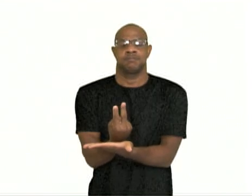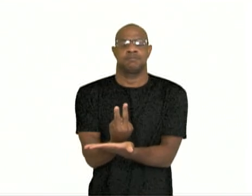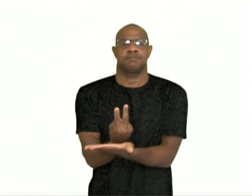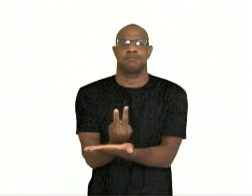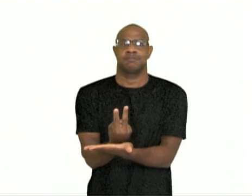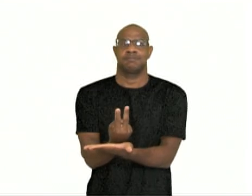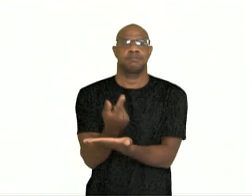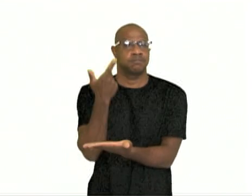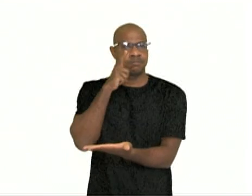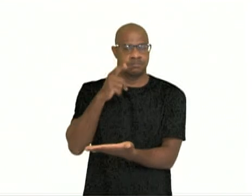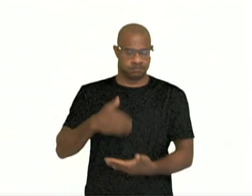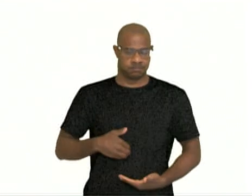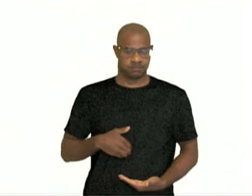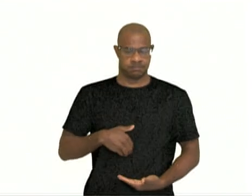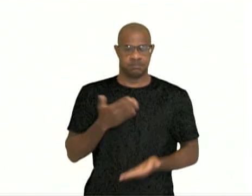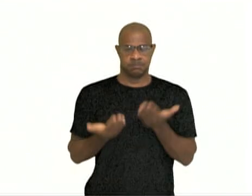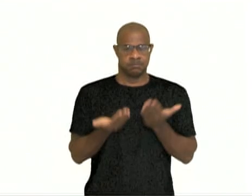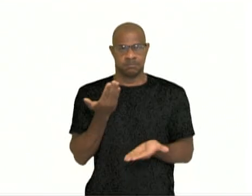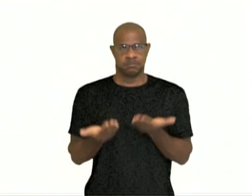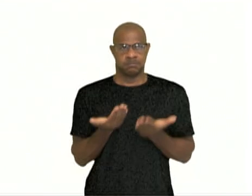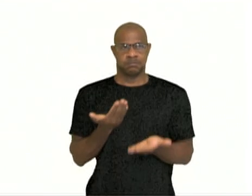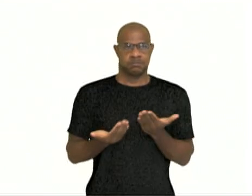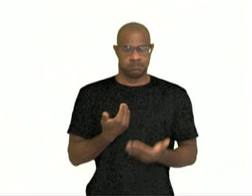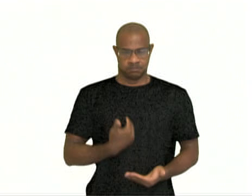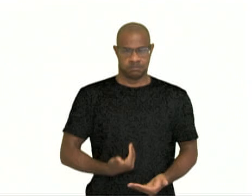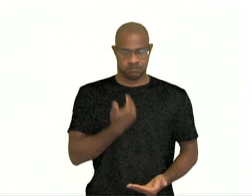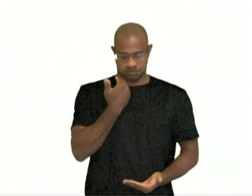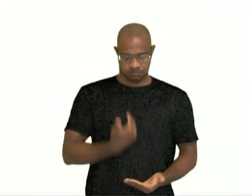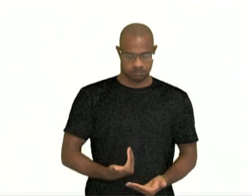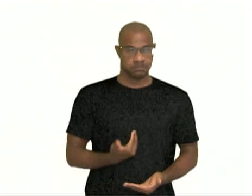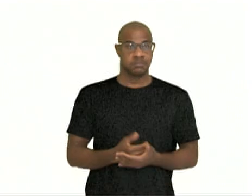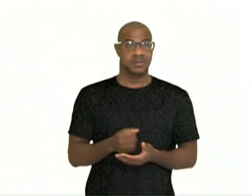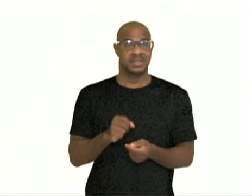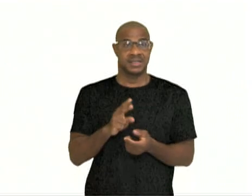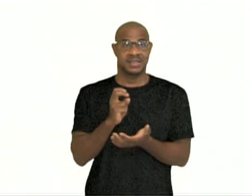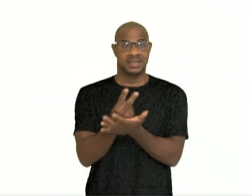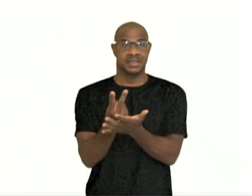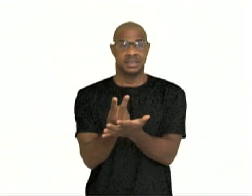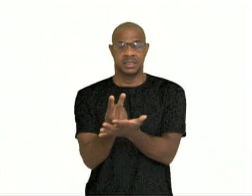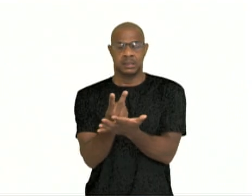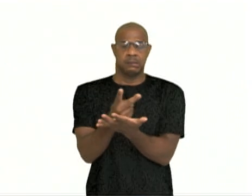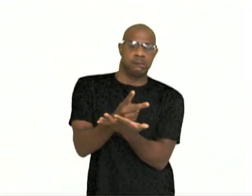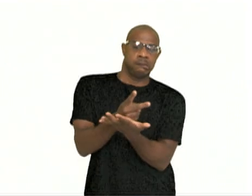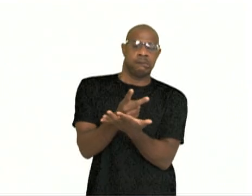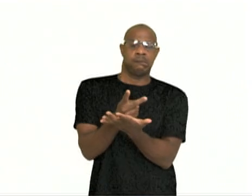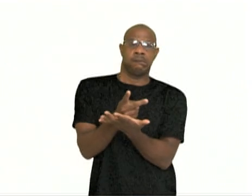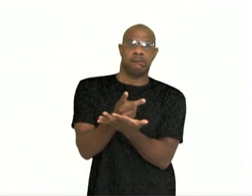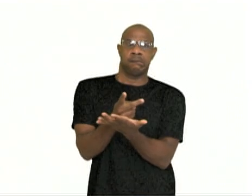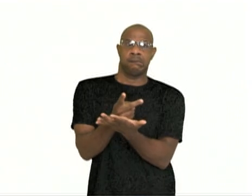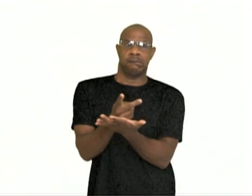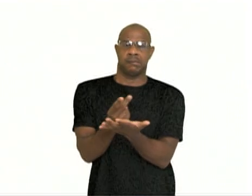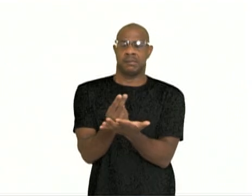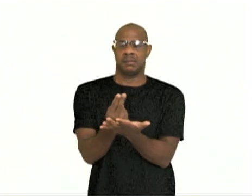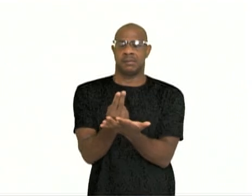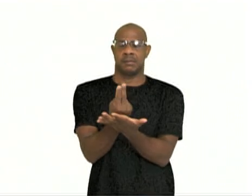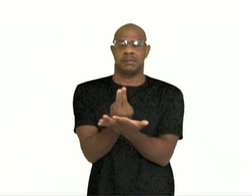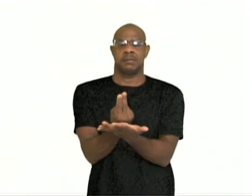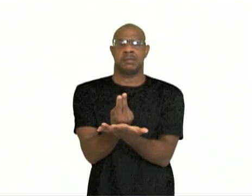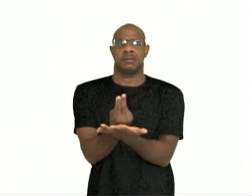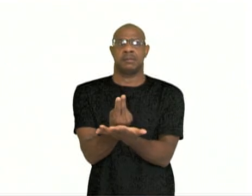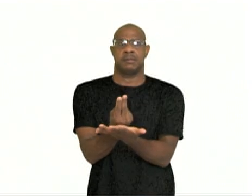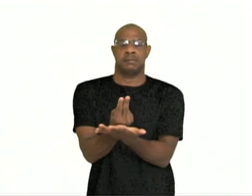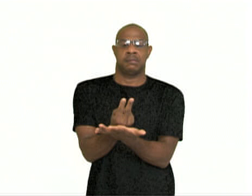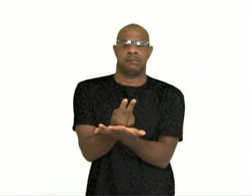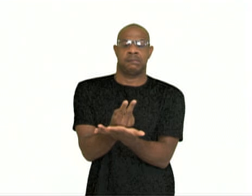Daí eu consigo estar equilibrado. Se eu torcer um pouquinho a perna para o lado, esse meu centro de gravidade